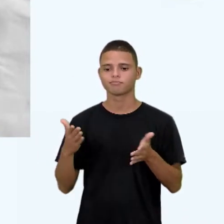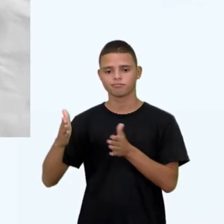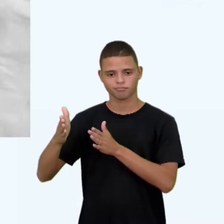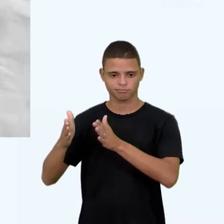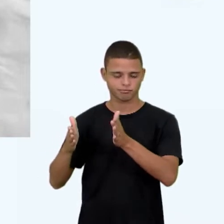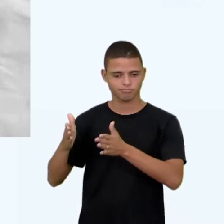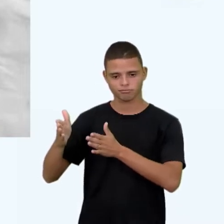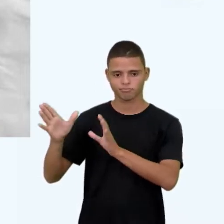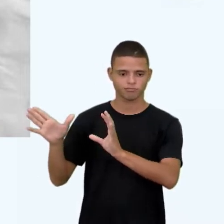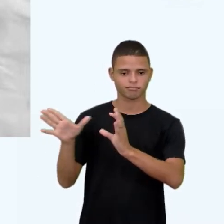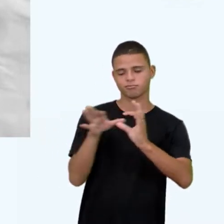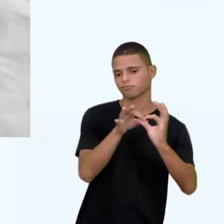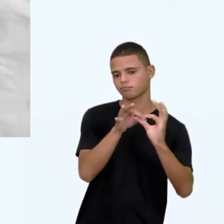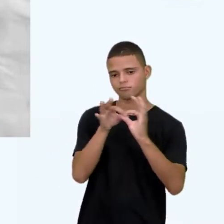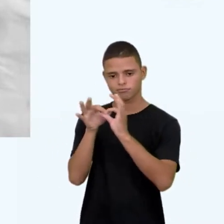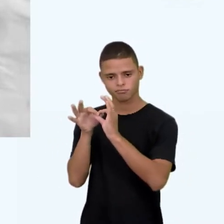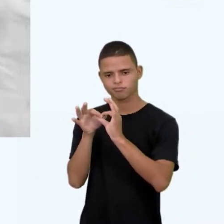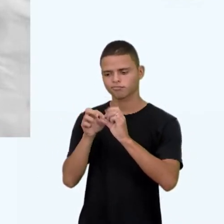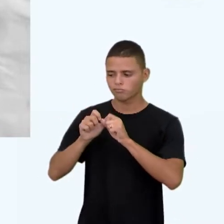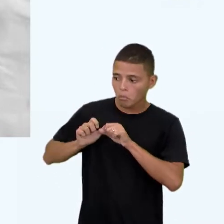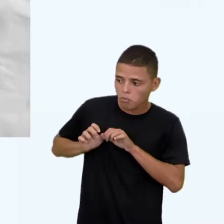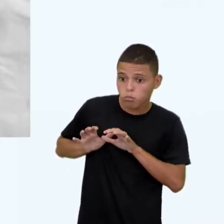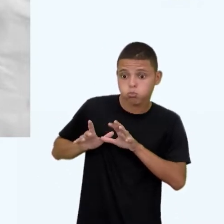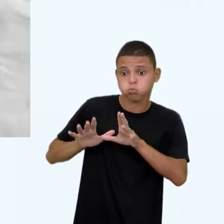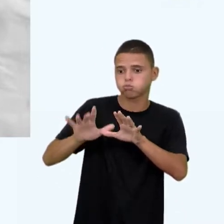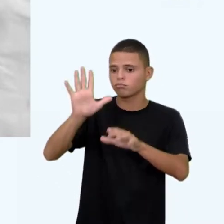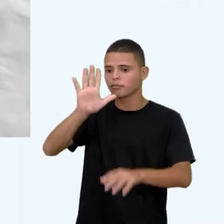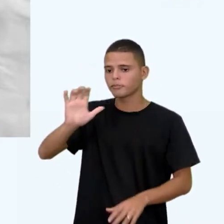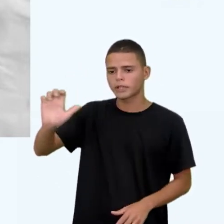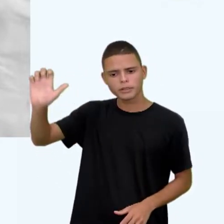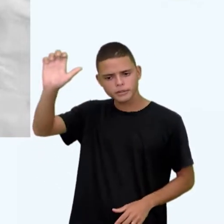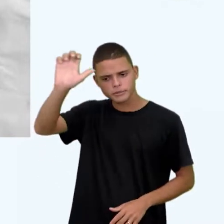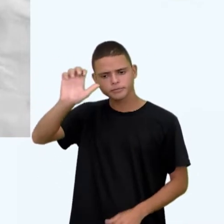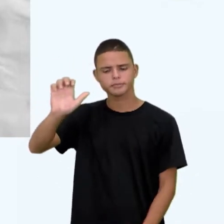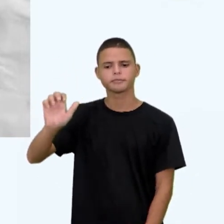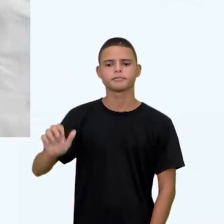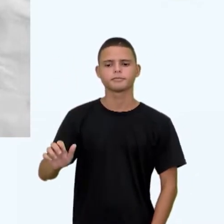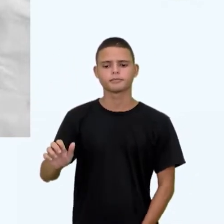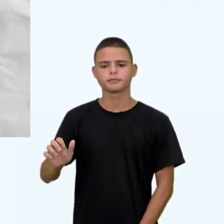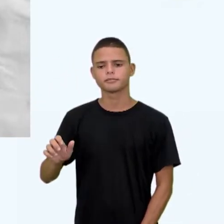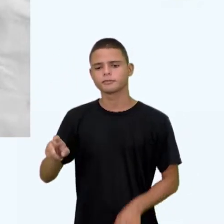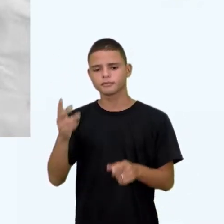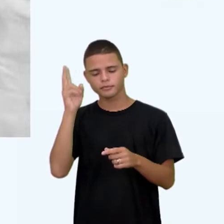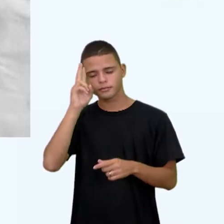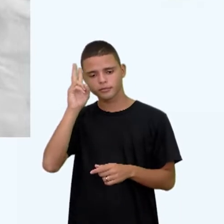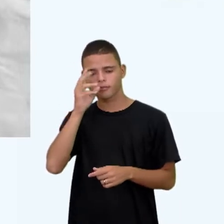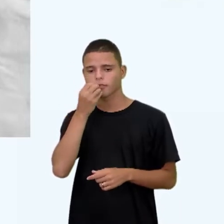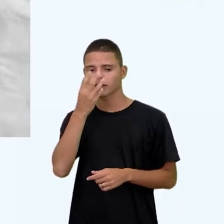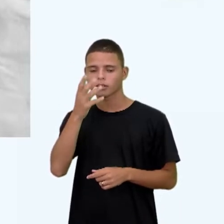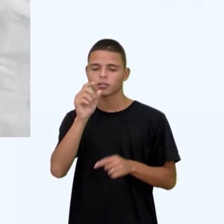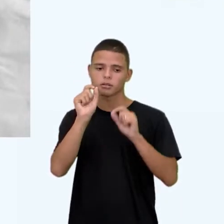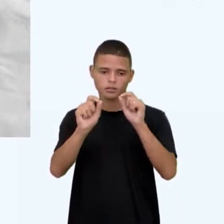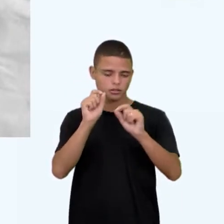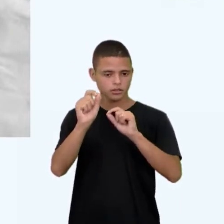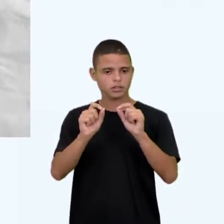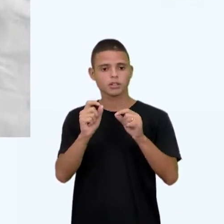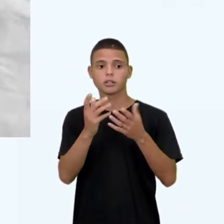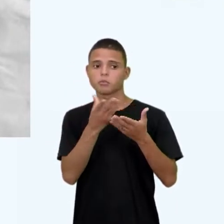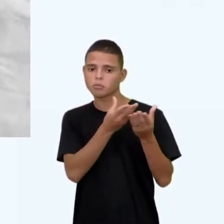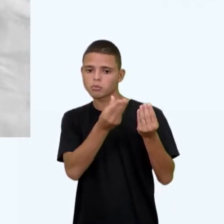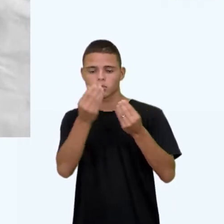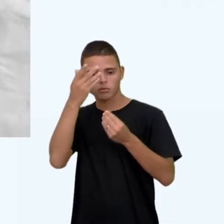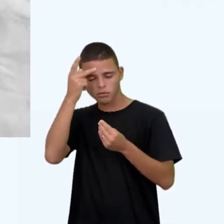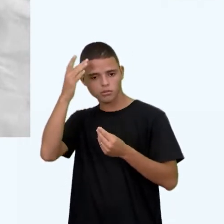ligou ao Art Nouveau e se espalhou por toda a Europa. Vale lembrar que grandes artistas também foram inspirados pelas tendências da